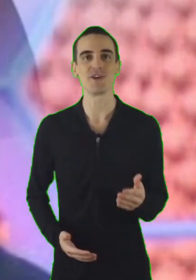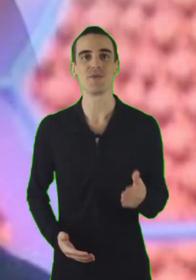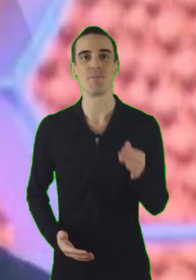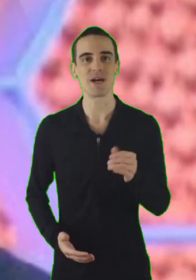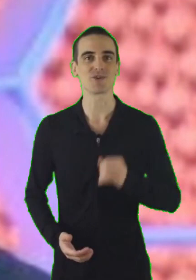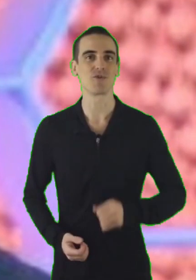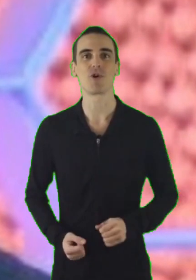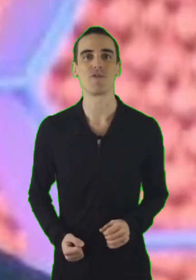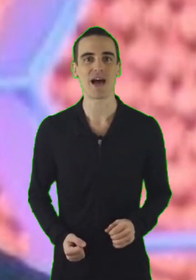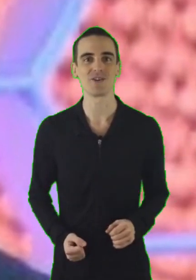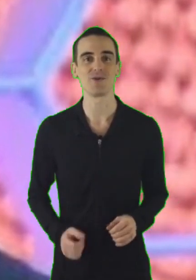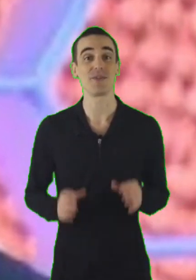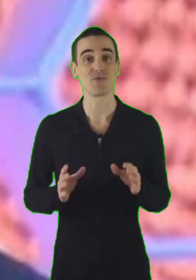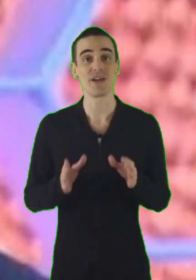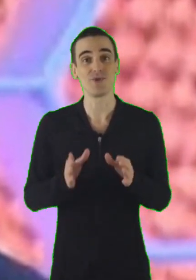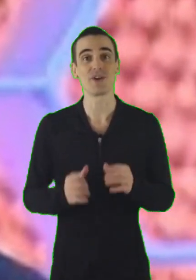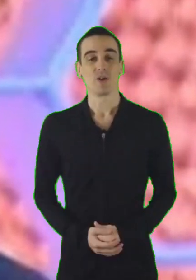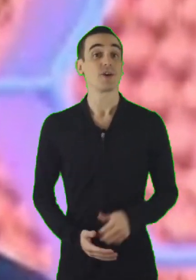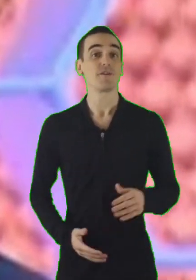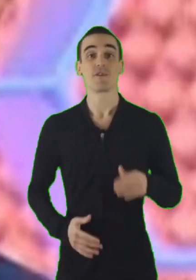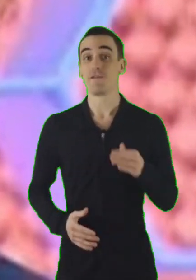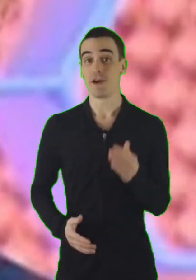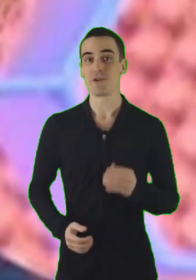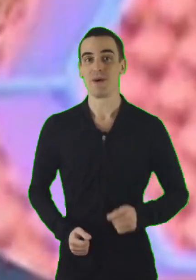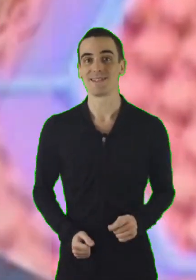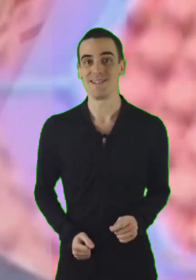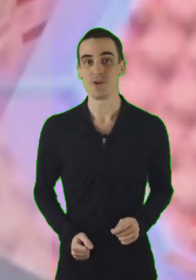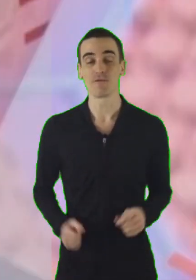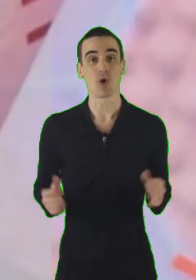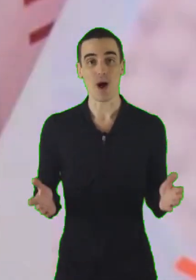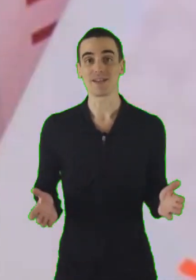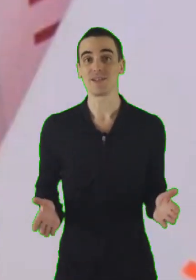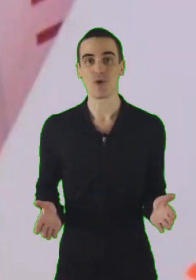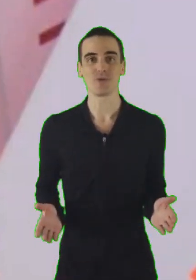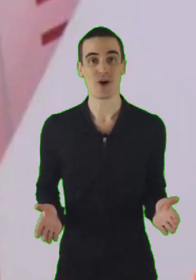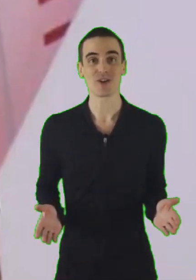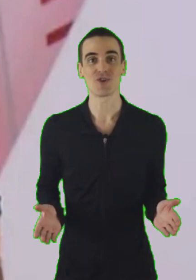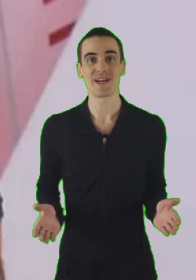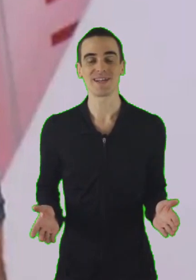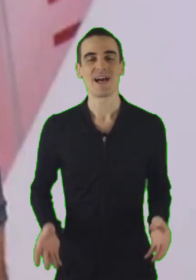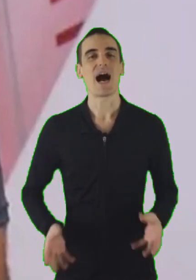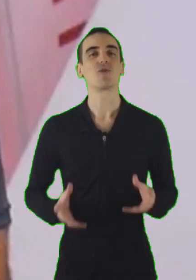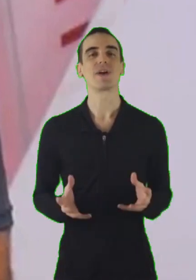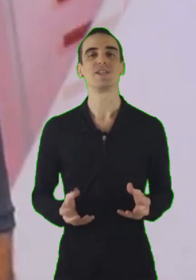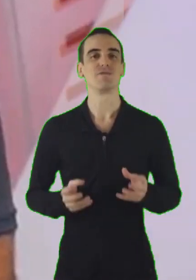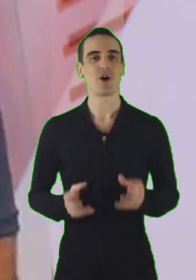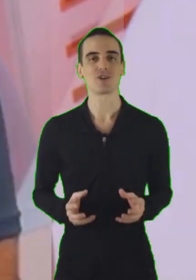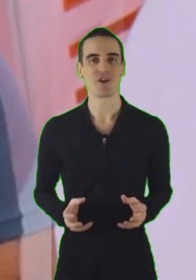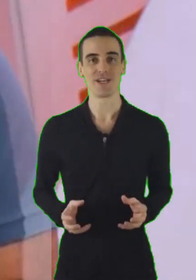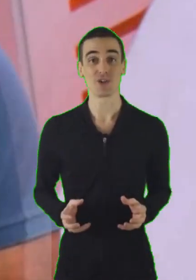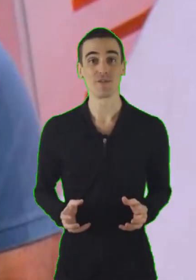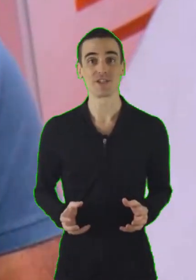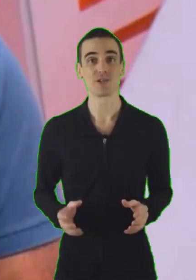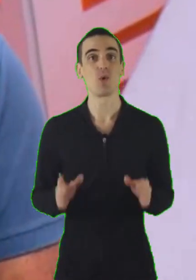Botafogo. Para ele, o time não está sabendo lidar com a pressão, coisa que o Palmeiras faz melhor do que ninguém. Não cabe mais esse tipo